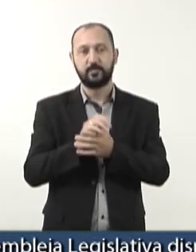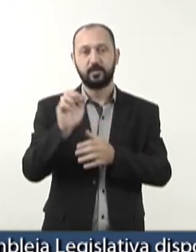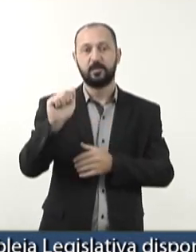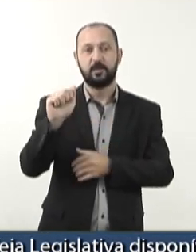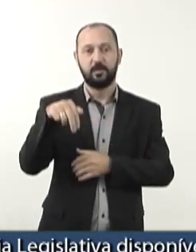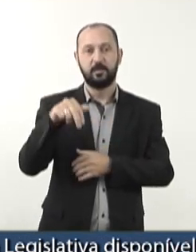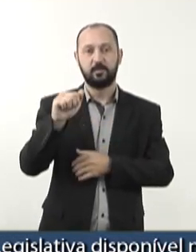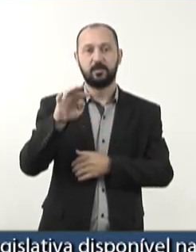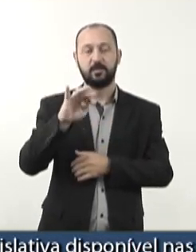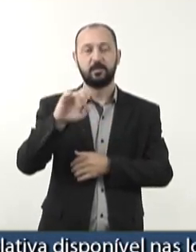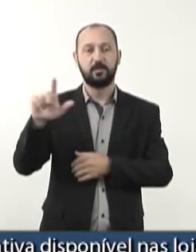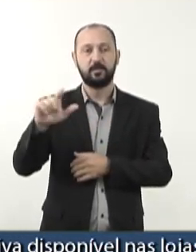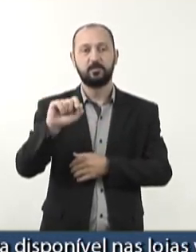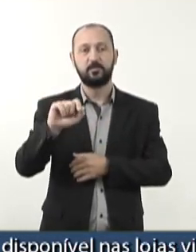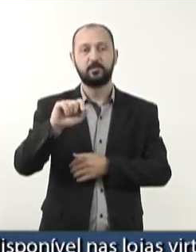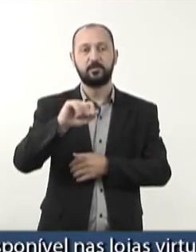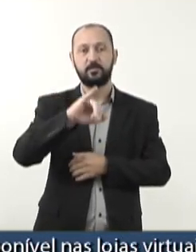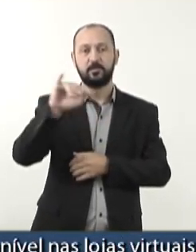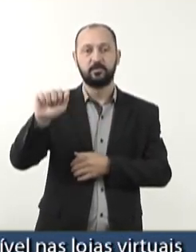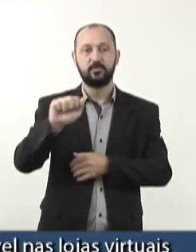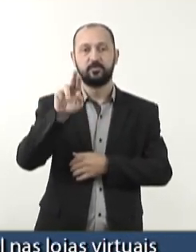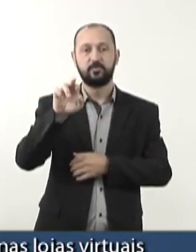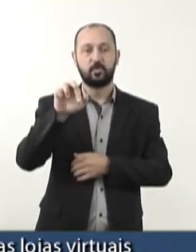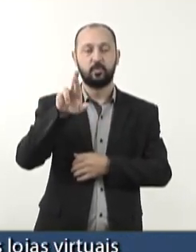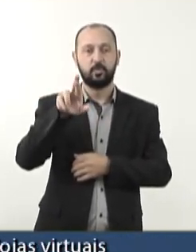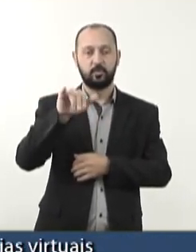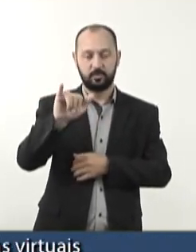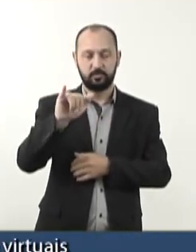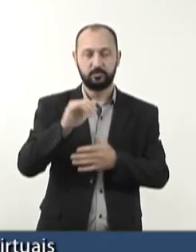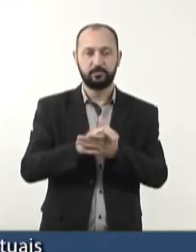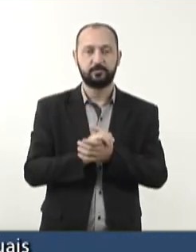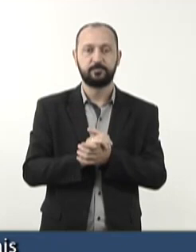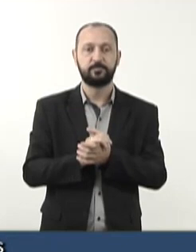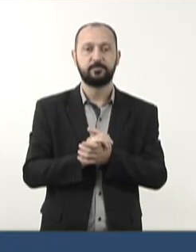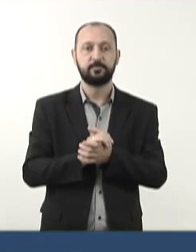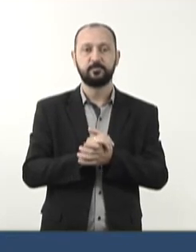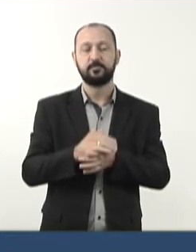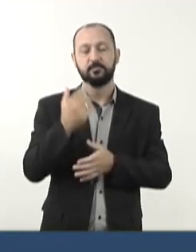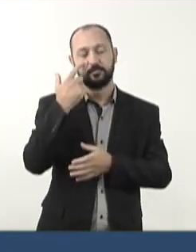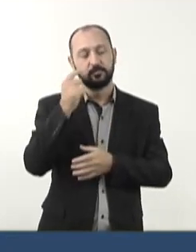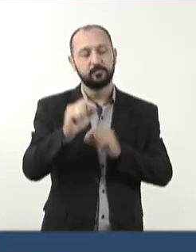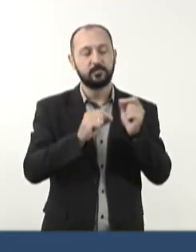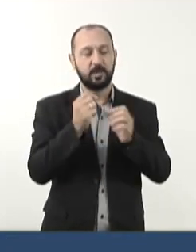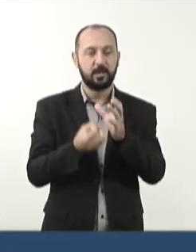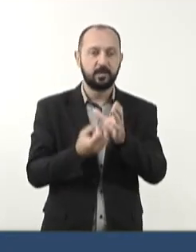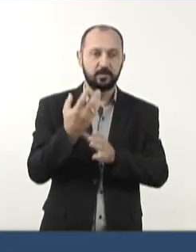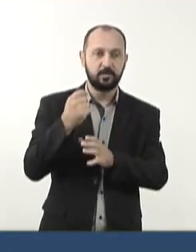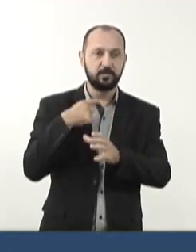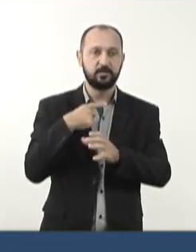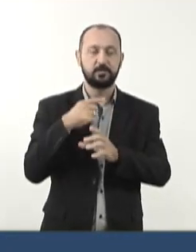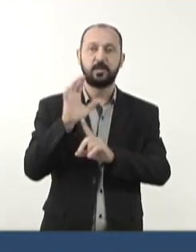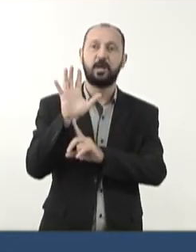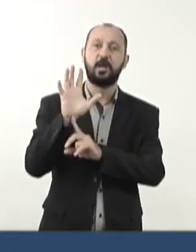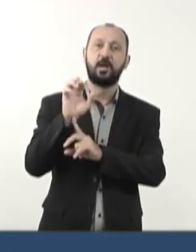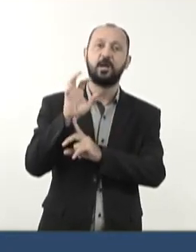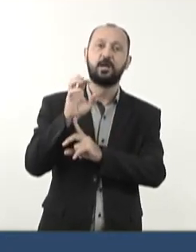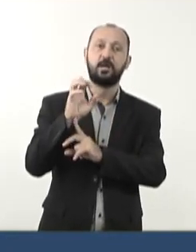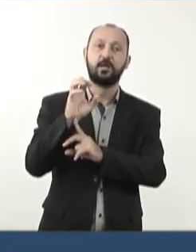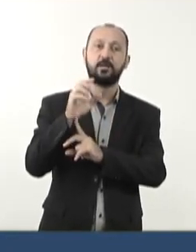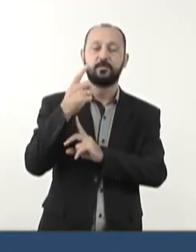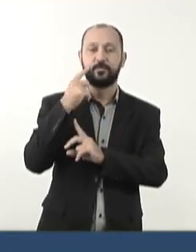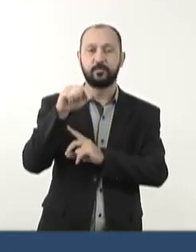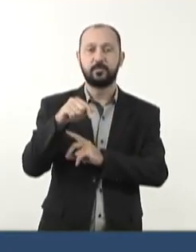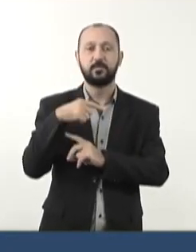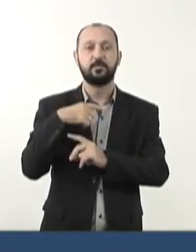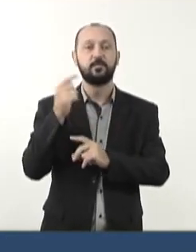Anatel, senhor Jauri Carlos Joton, solicitando a instalação de antenas para cobertura